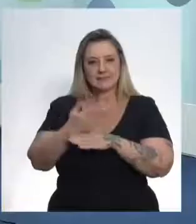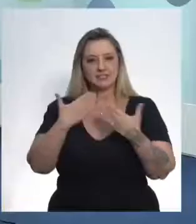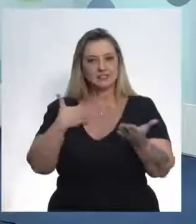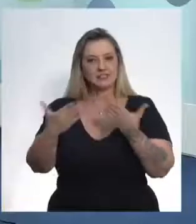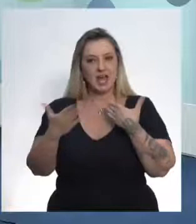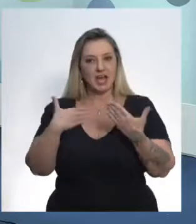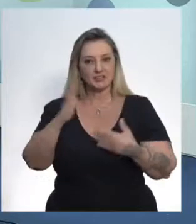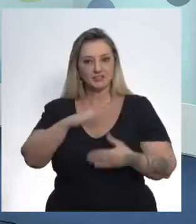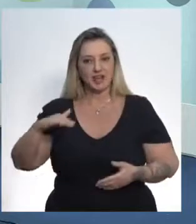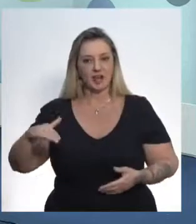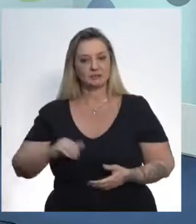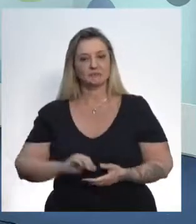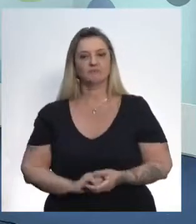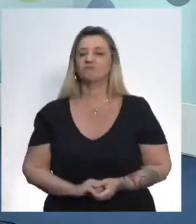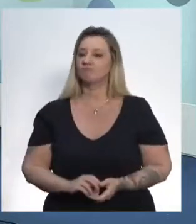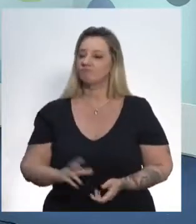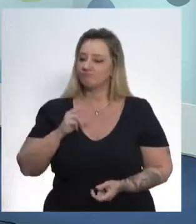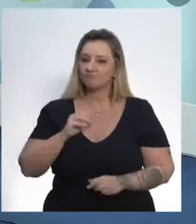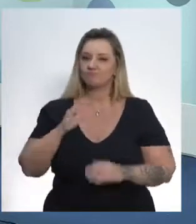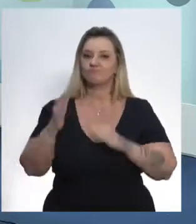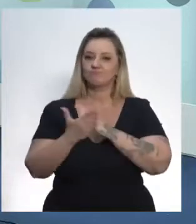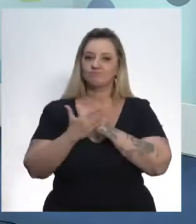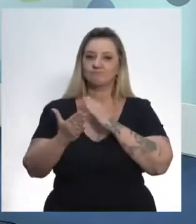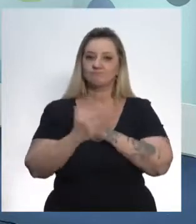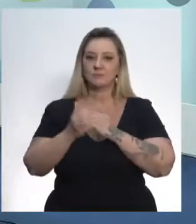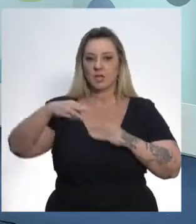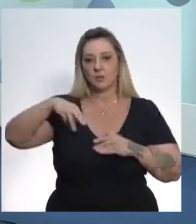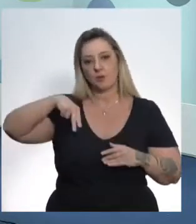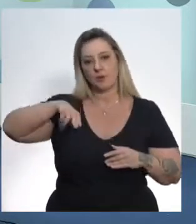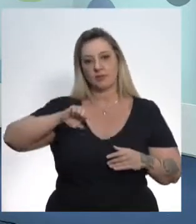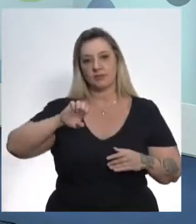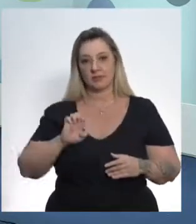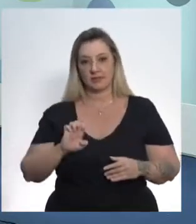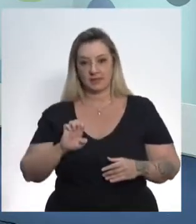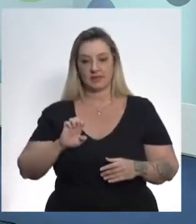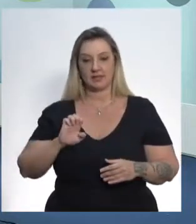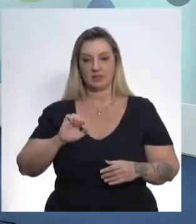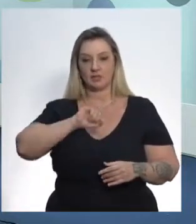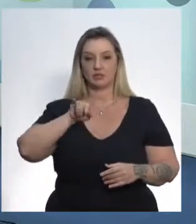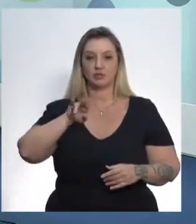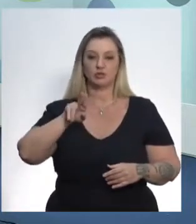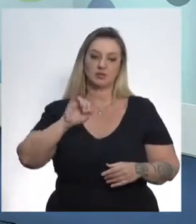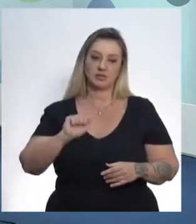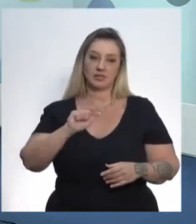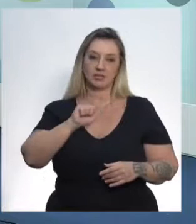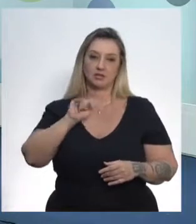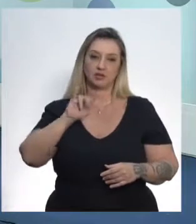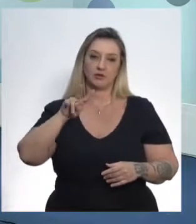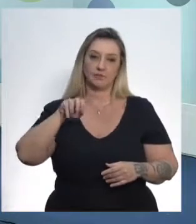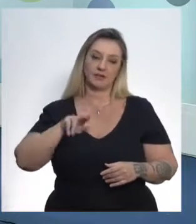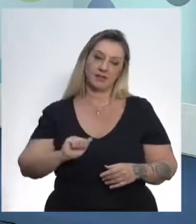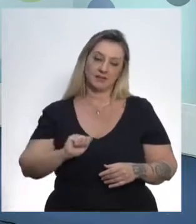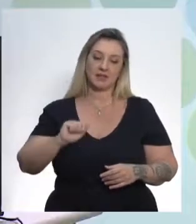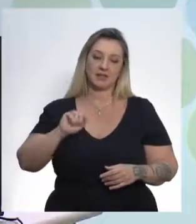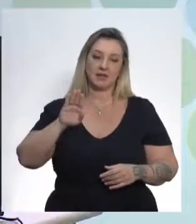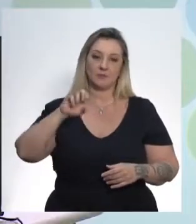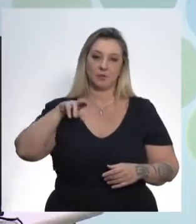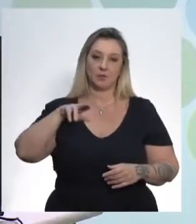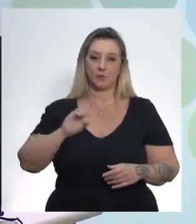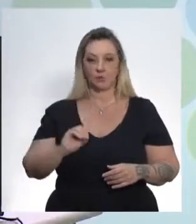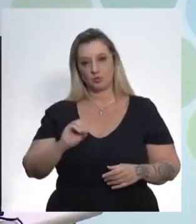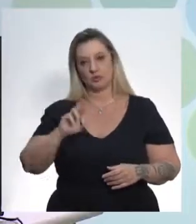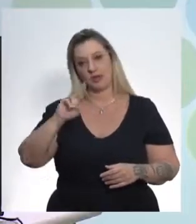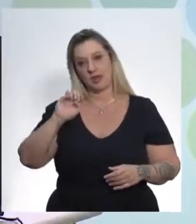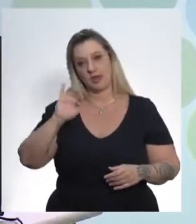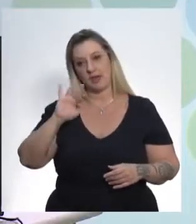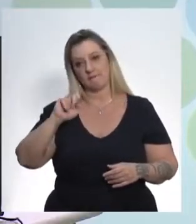chat, né? Nós temos aqui contribuições da Monique, da Júlia, da Giovana, do Bruno, do Rafael,